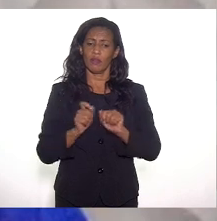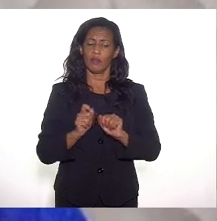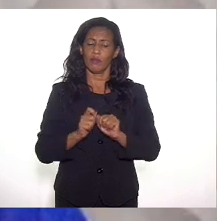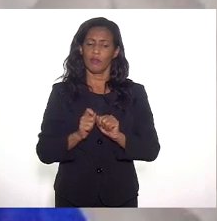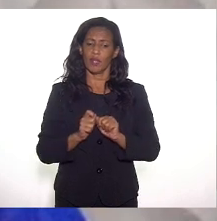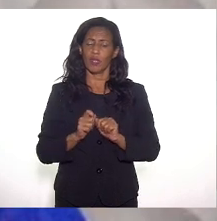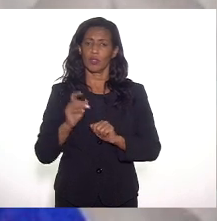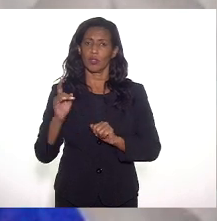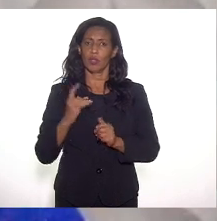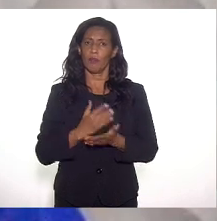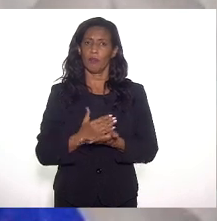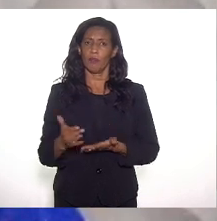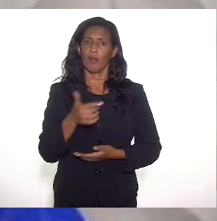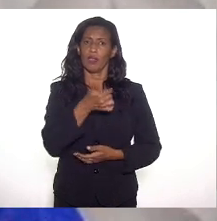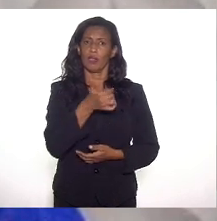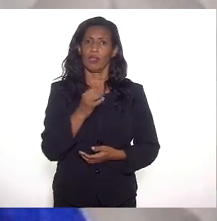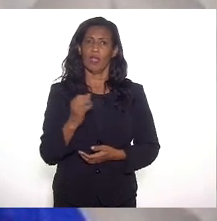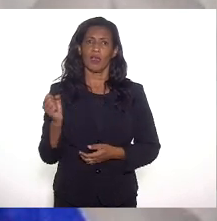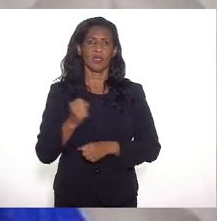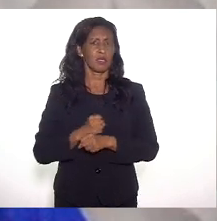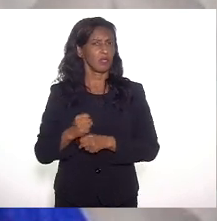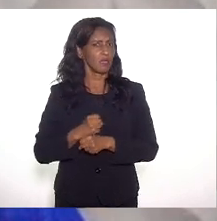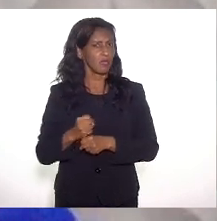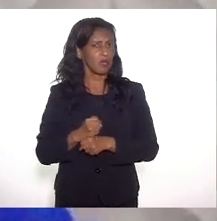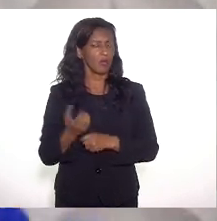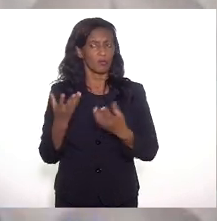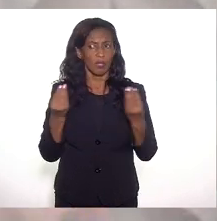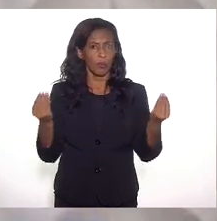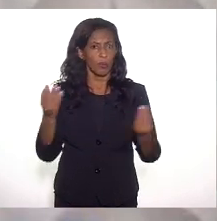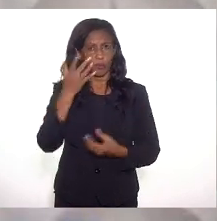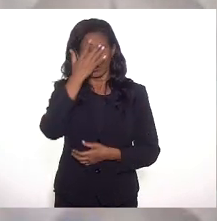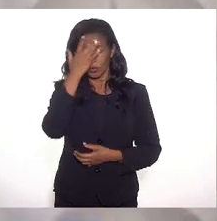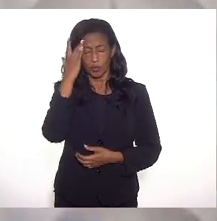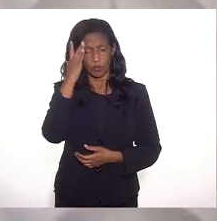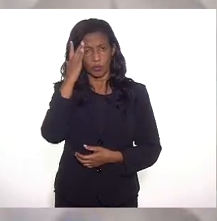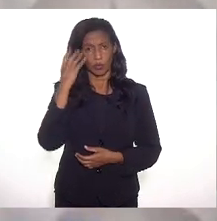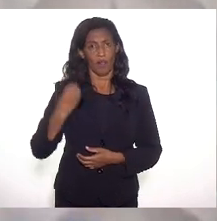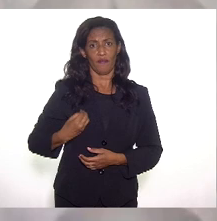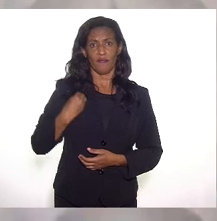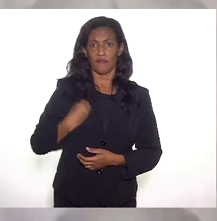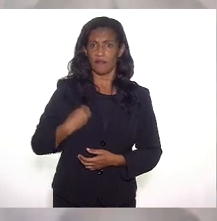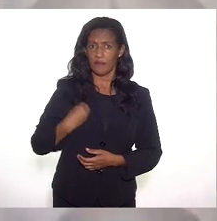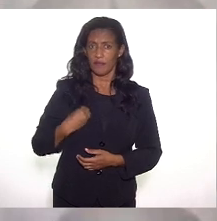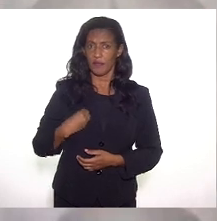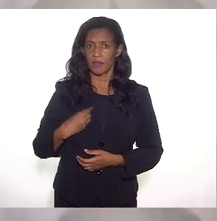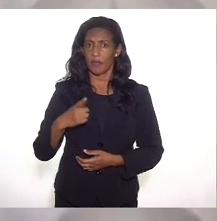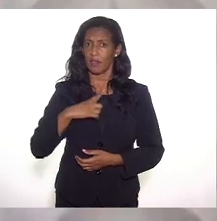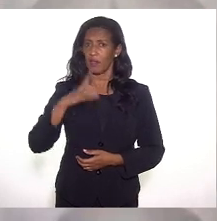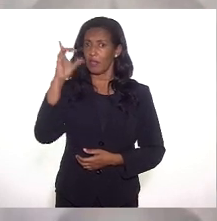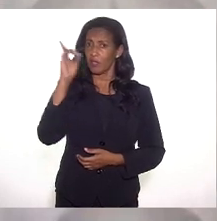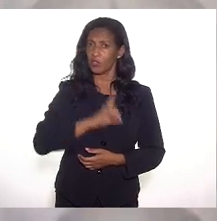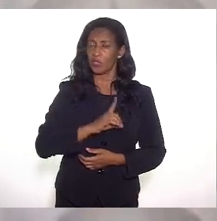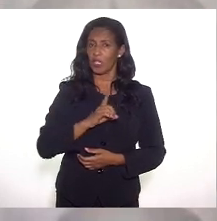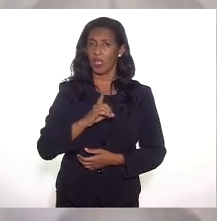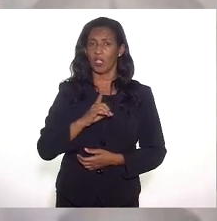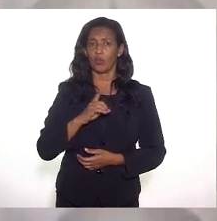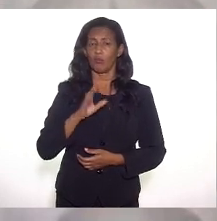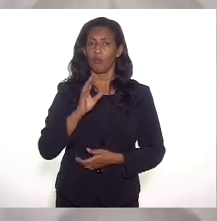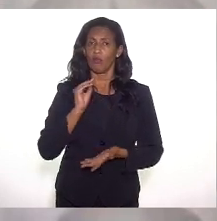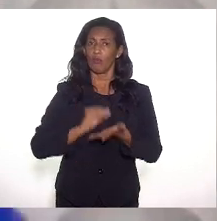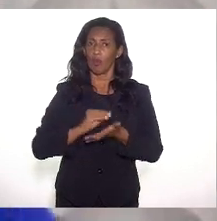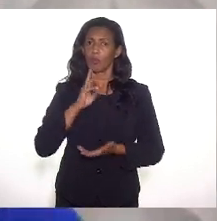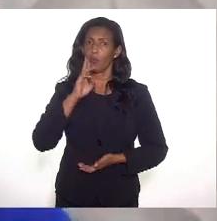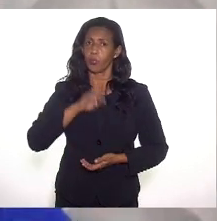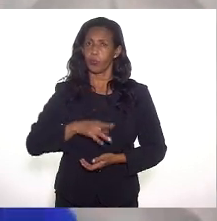apenas pelo prazo de 10 anos e ainda há muitas pessoas vivas que merecem esse reconhecimento.